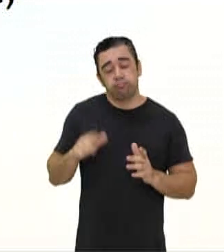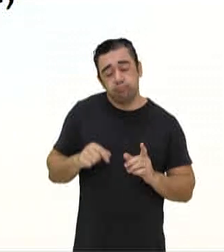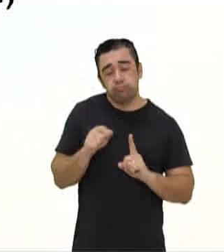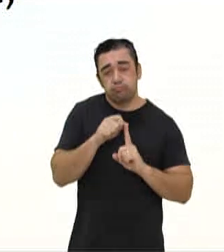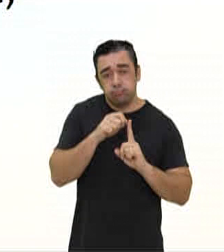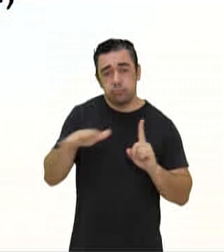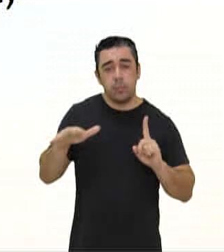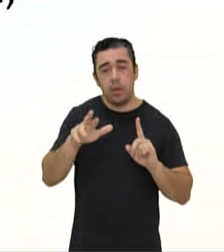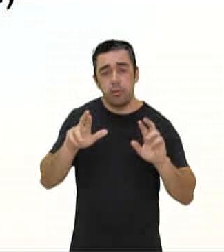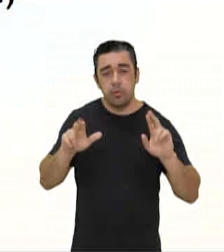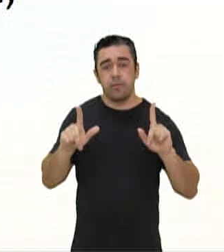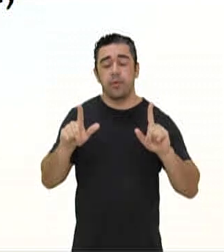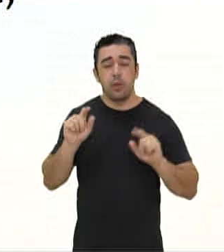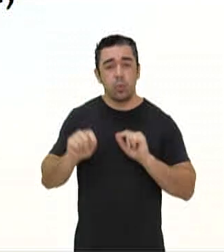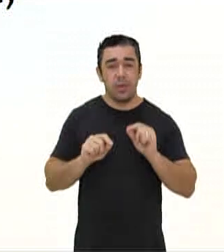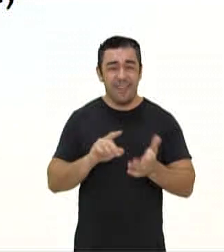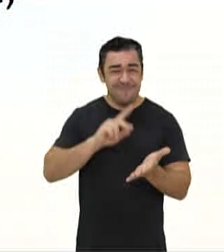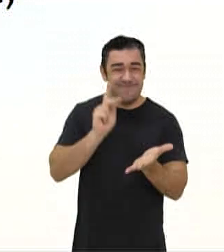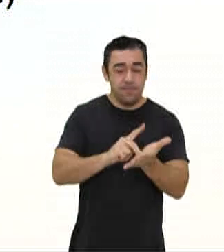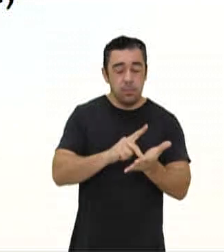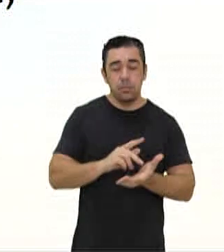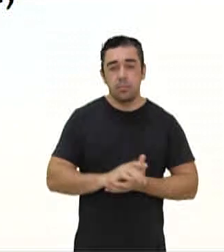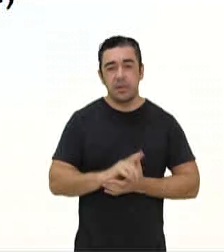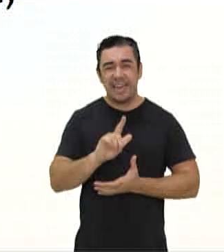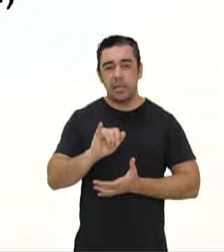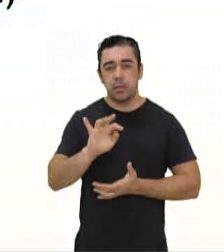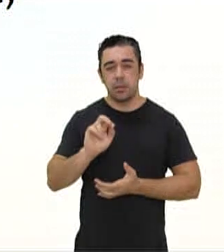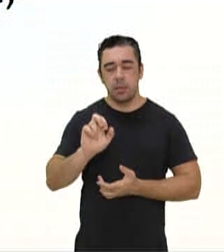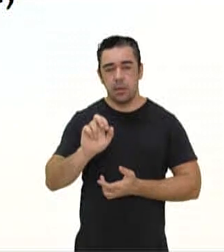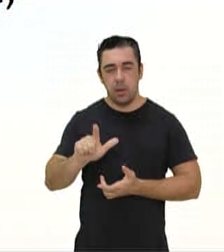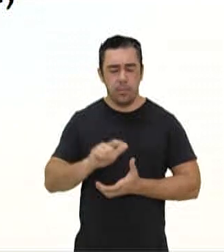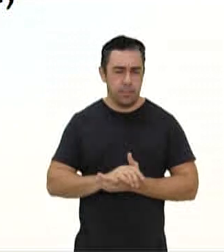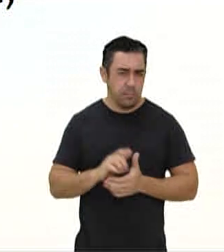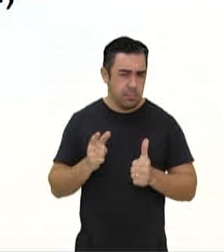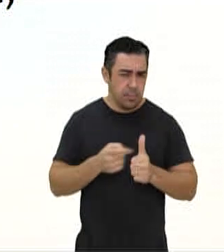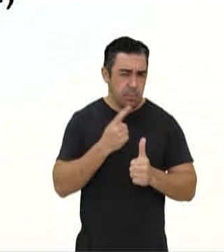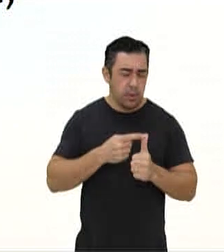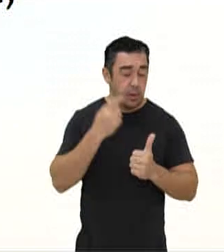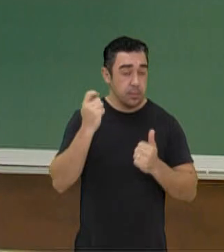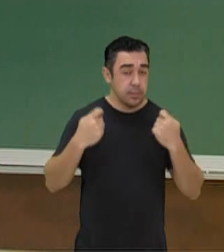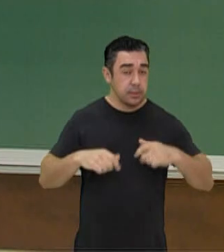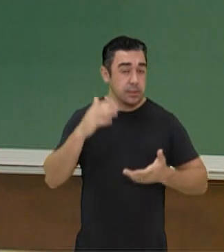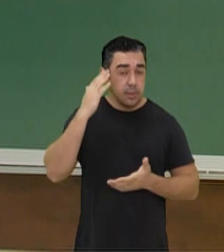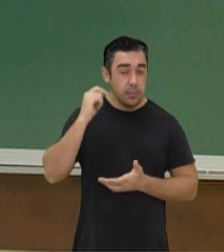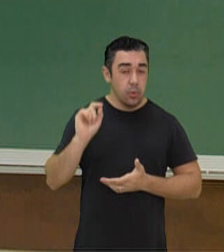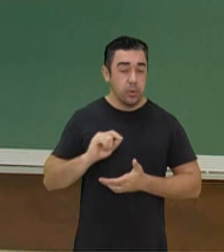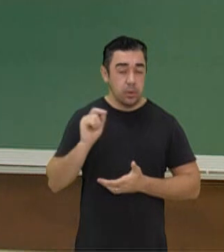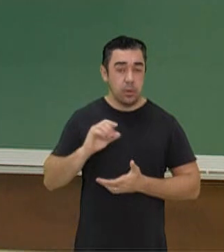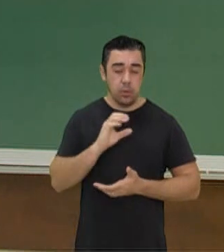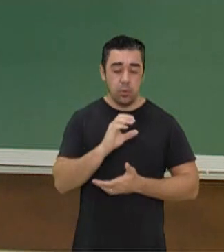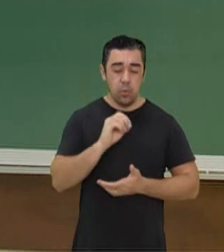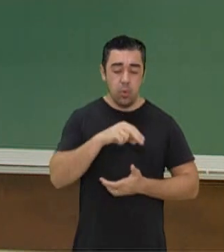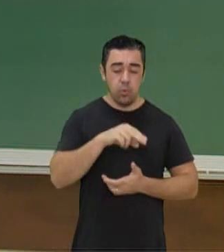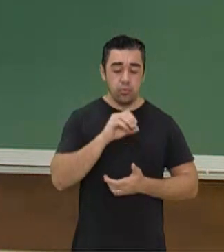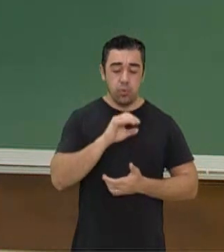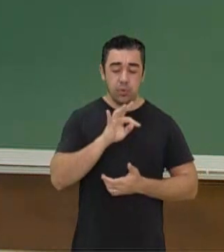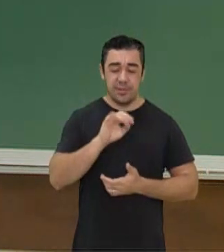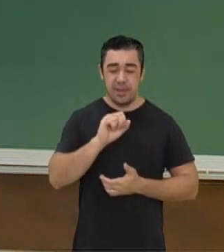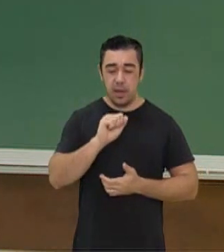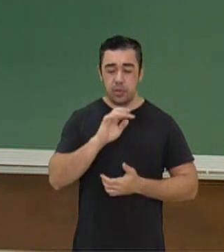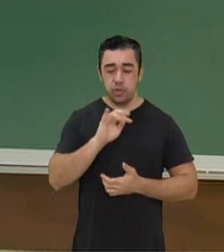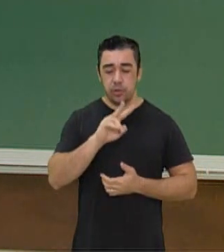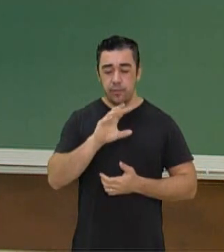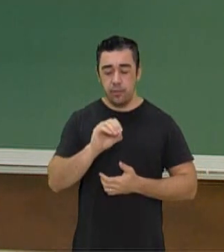em vez do literal. Então veja bem, gente, primeiramente, preciso saber o que é conotação e o que